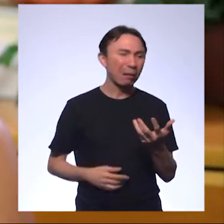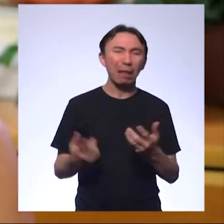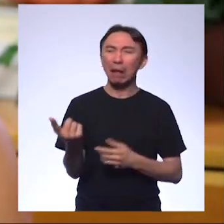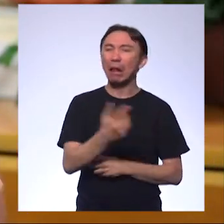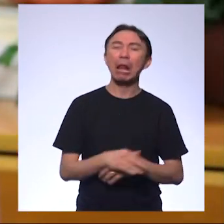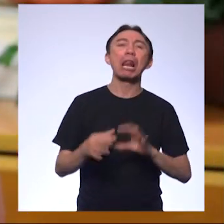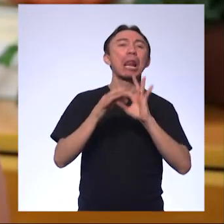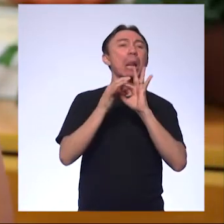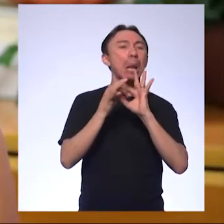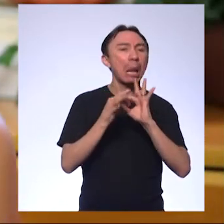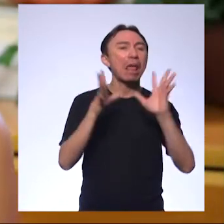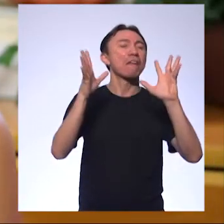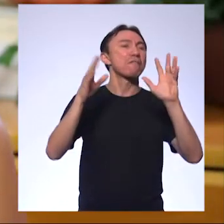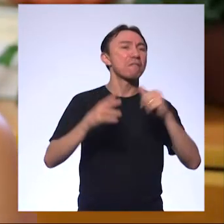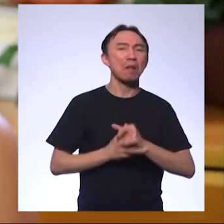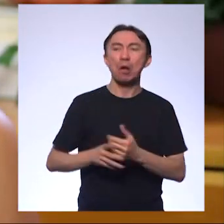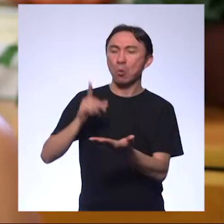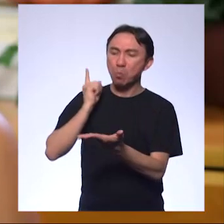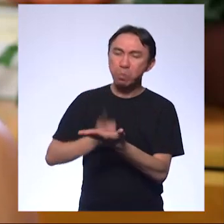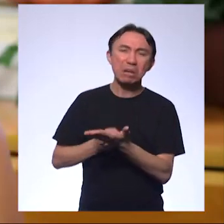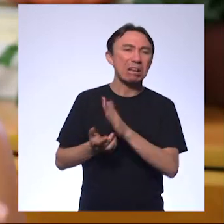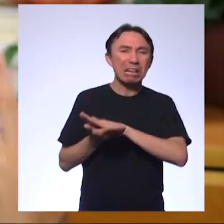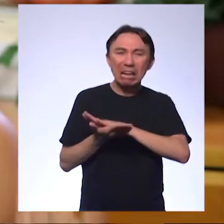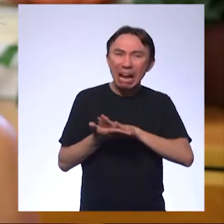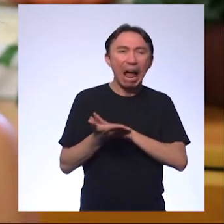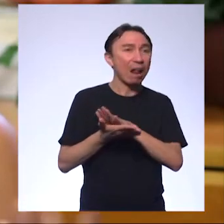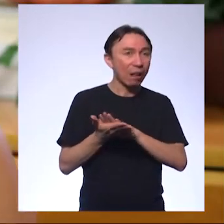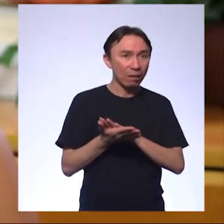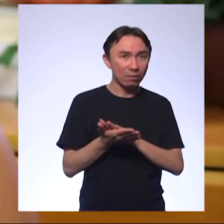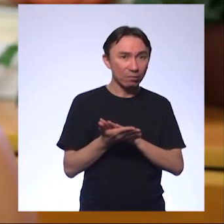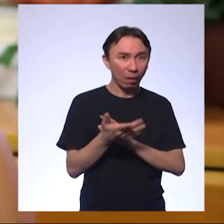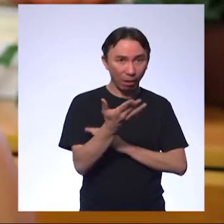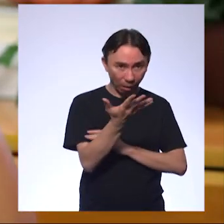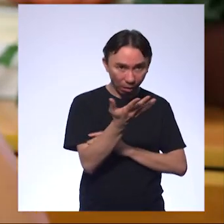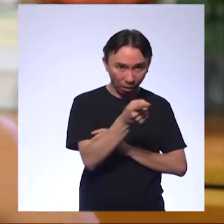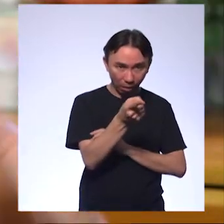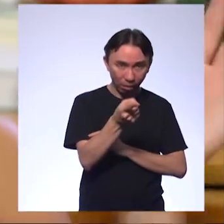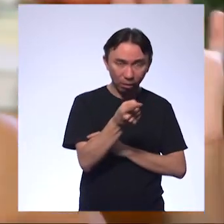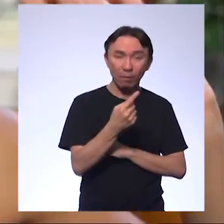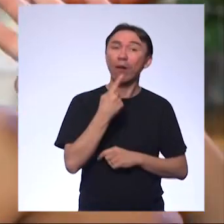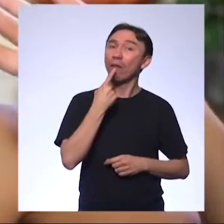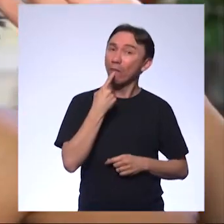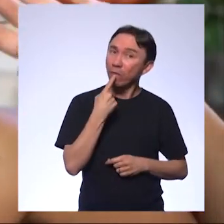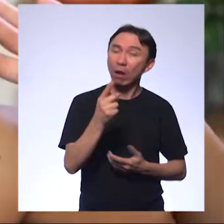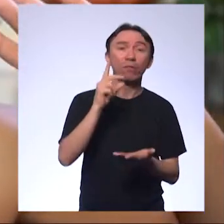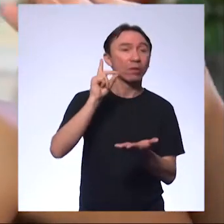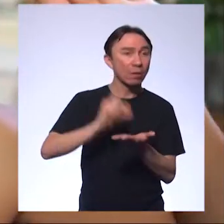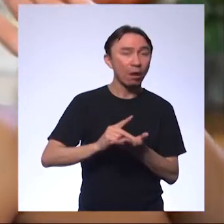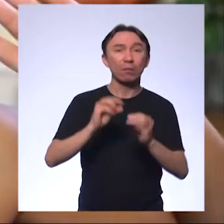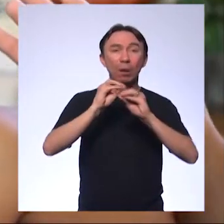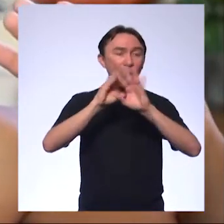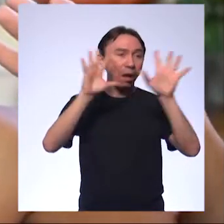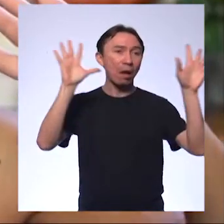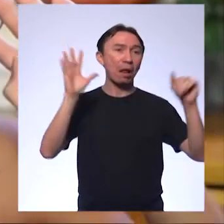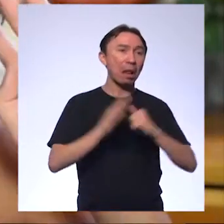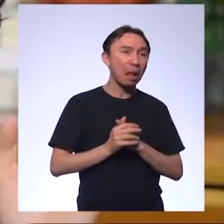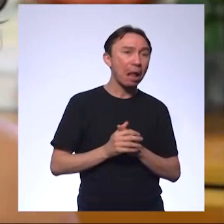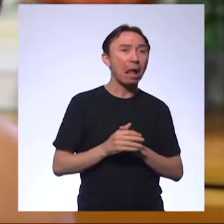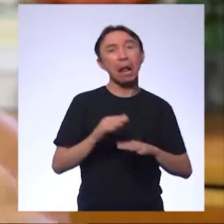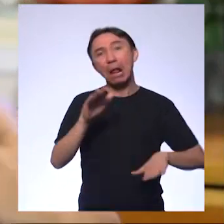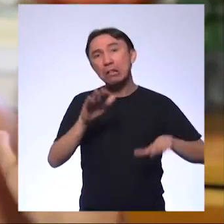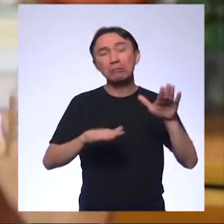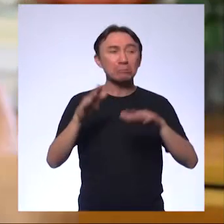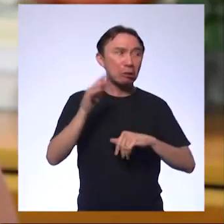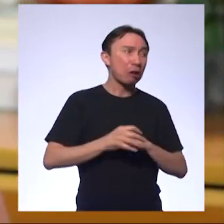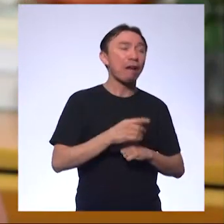aberto ou sem um tipo de compromisso tão grande, seja claro. Não tem essa de, ninguém deixa claro no início de um